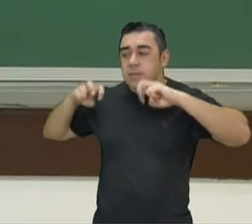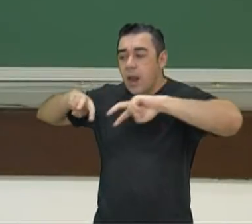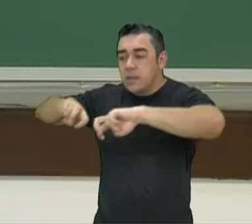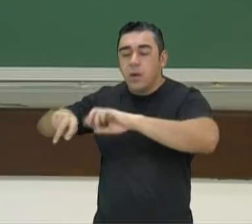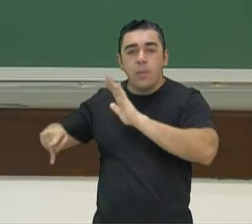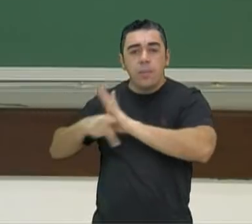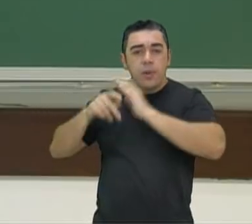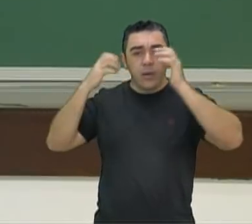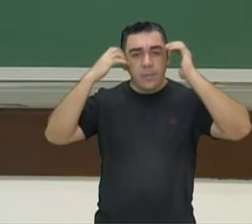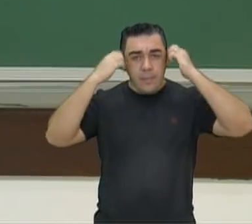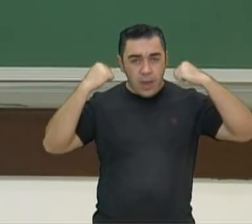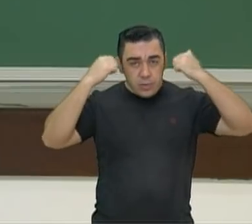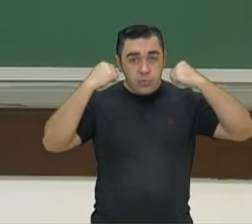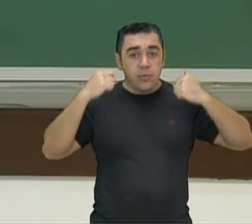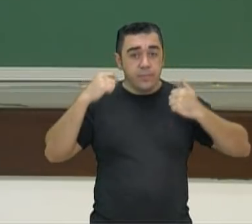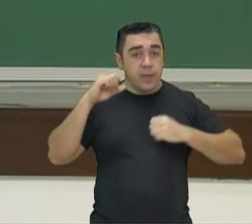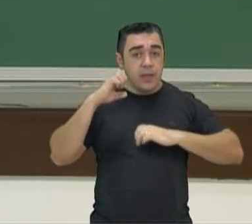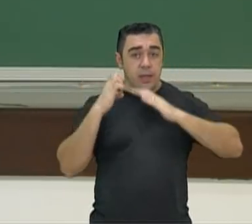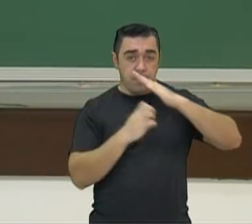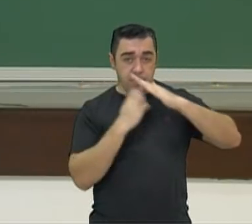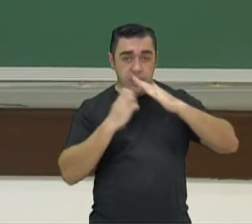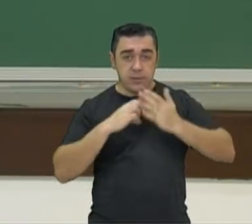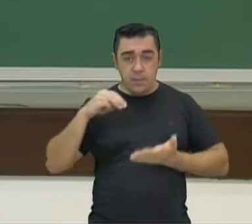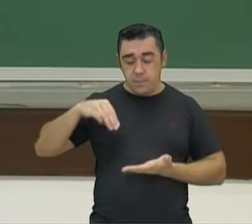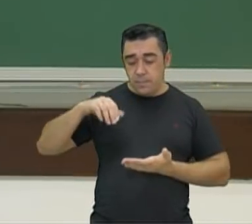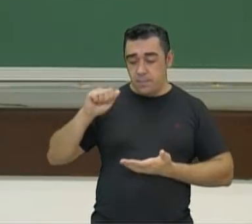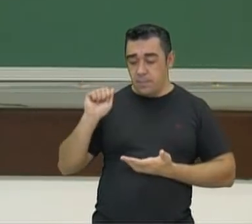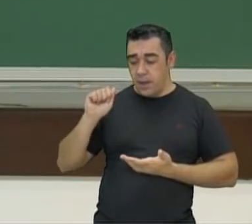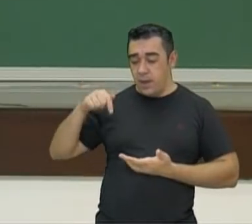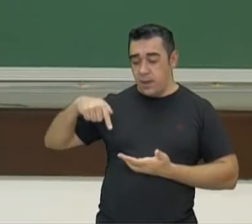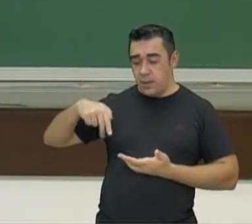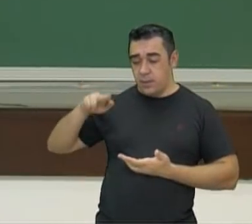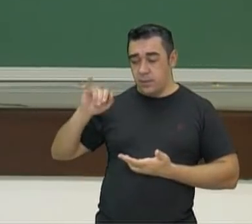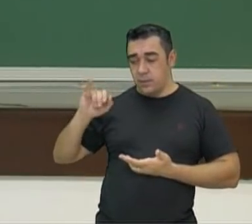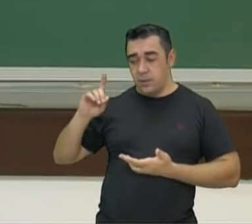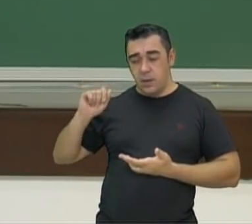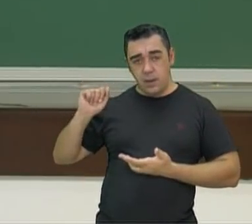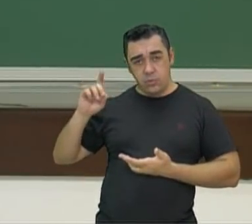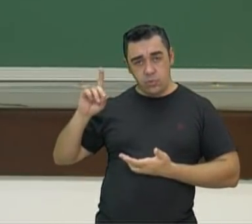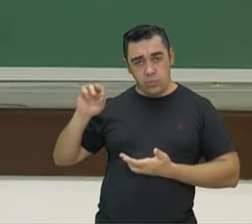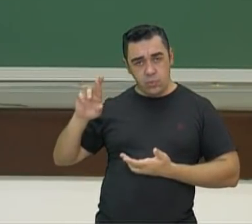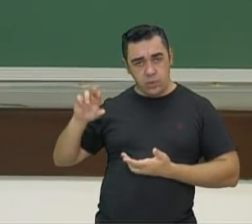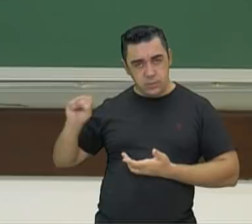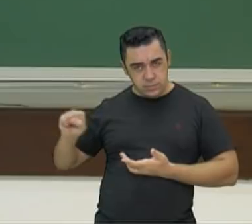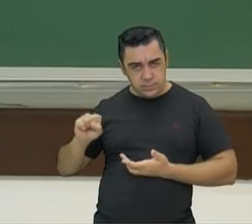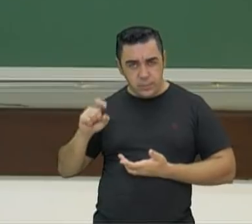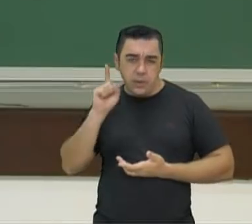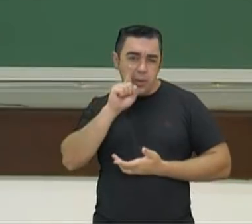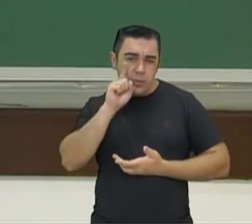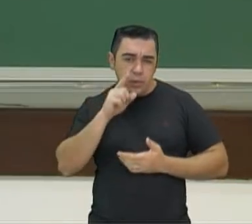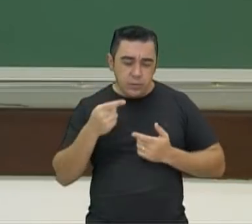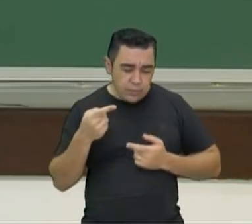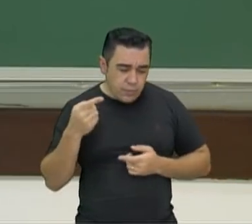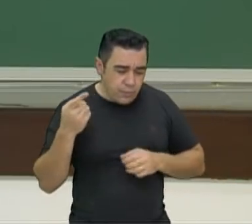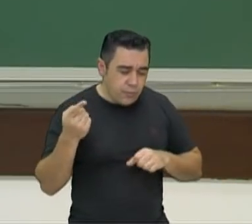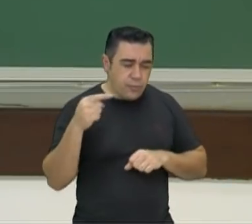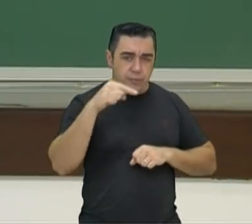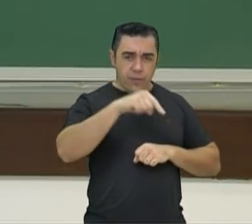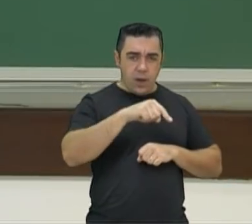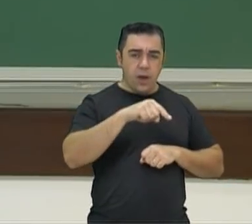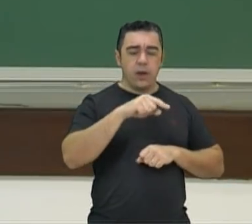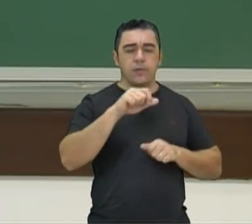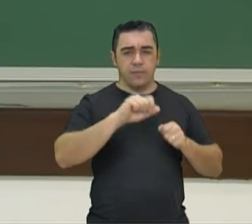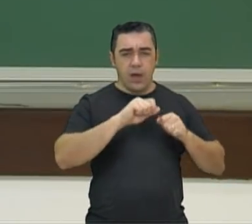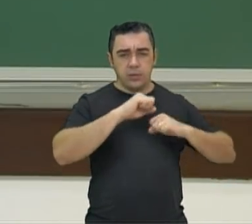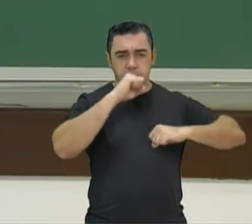bem legal, eu vou colocar um advanced aqui para você, só para você saber, tá? Ora, os Estados Unidos vão lá e colocou aquelas indústrias, estão utilizando